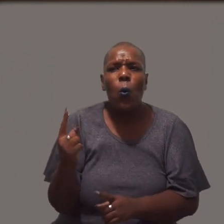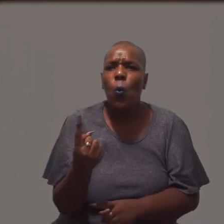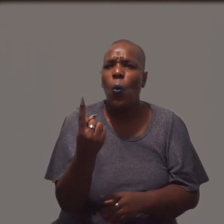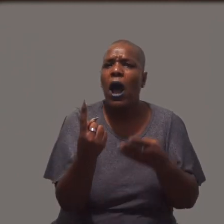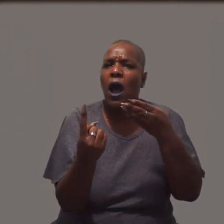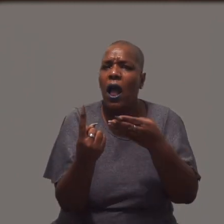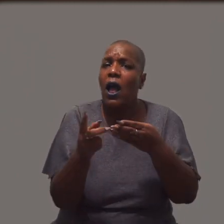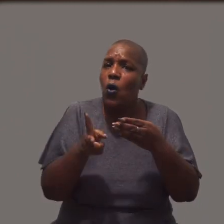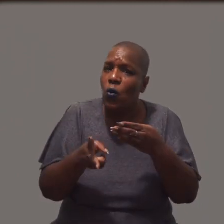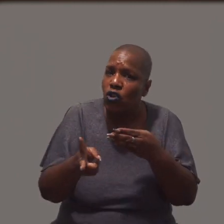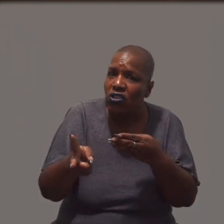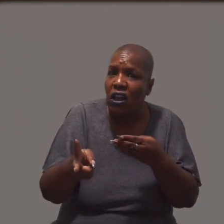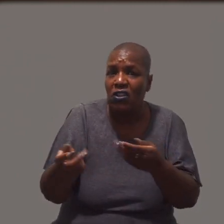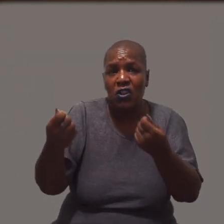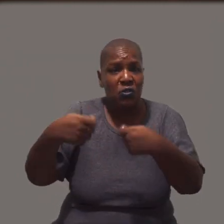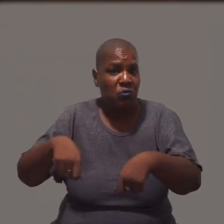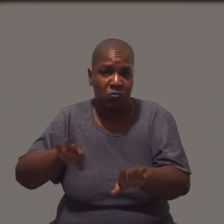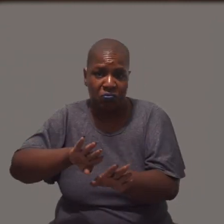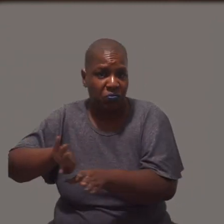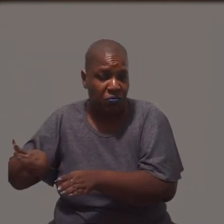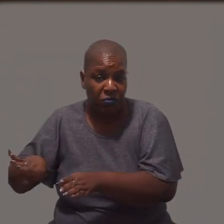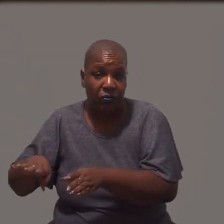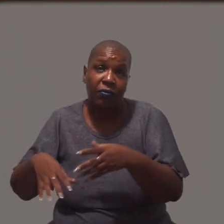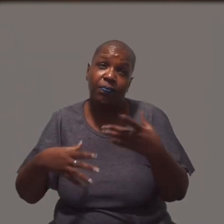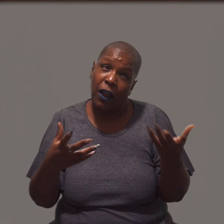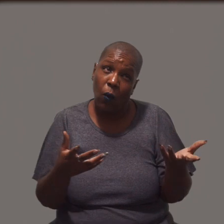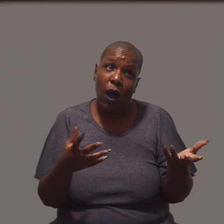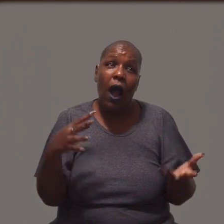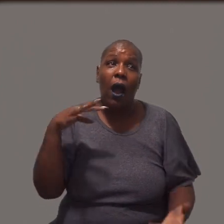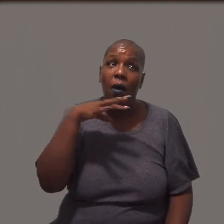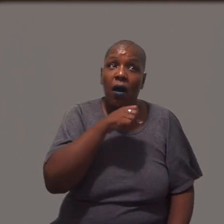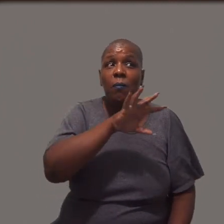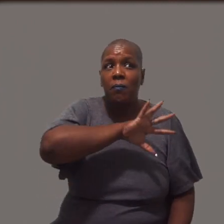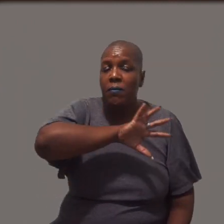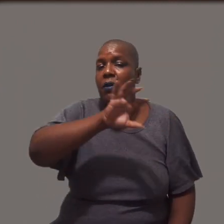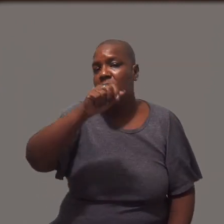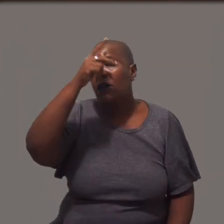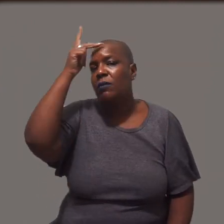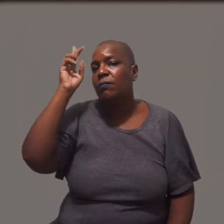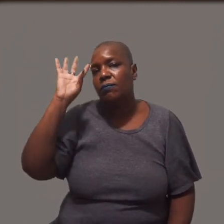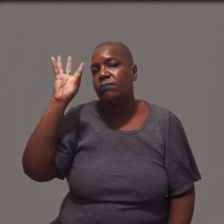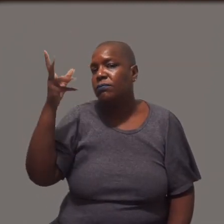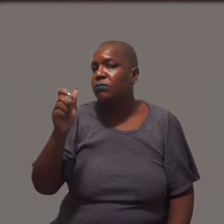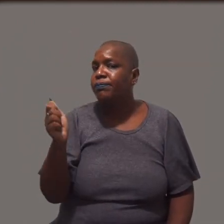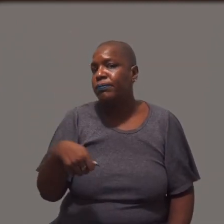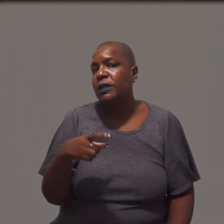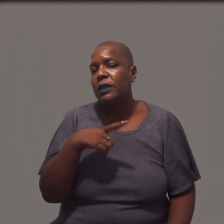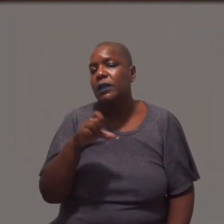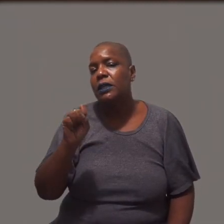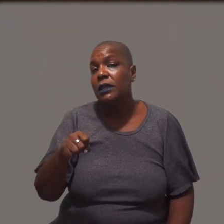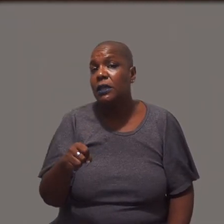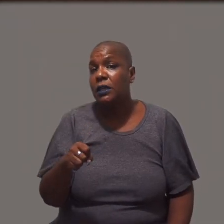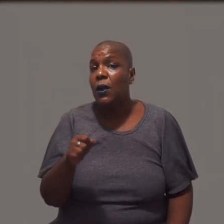que a unidade e a continuidade são desnecessárias, é provável que muitas pessoas a considerem uma definição